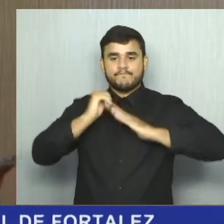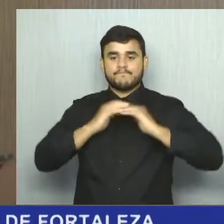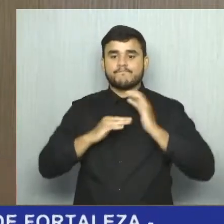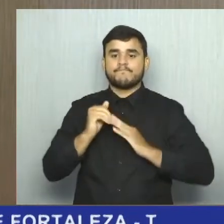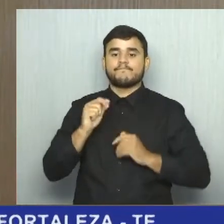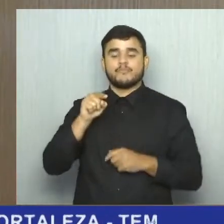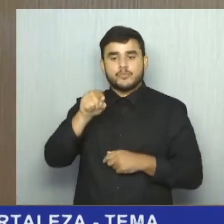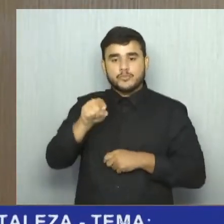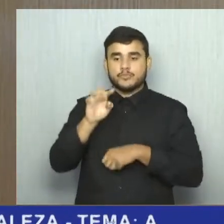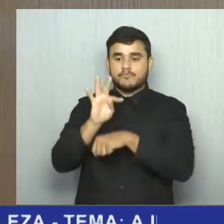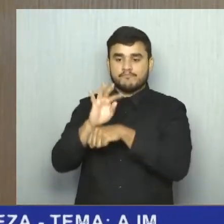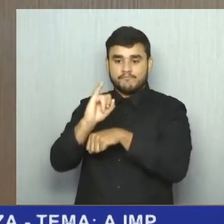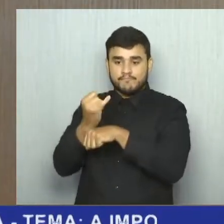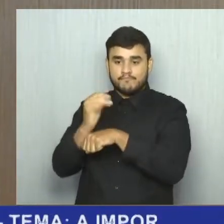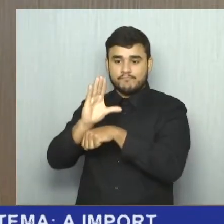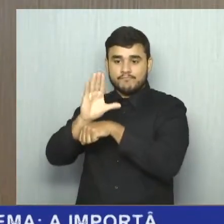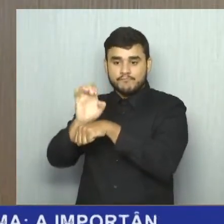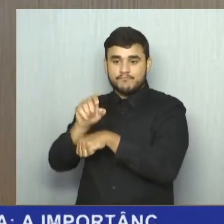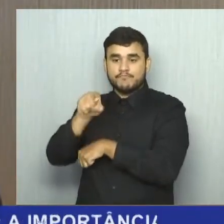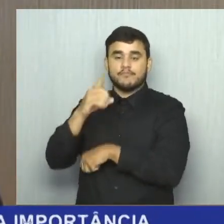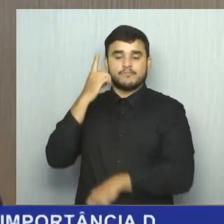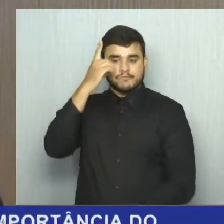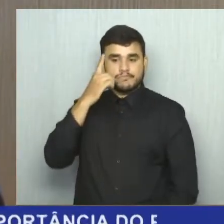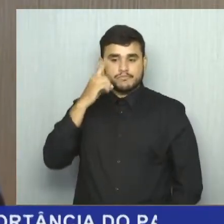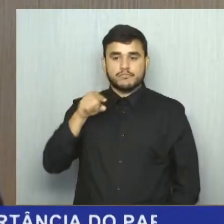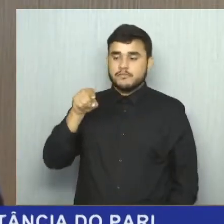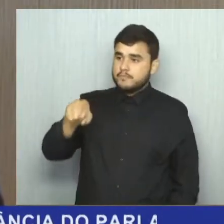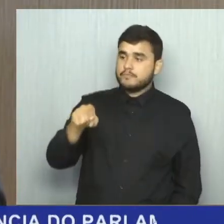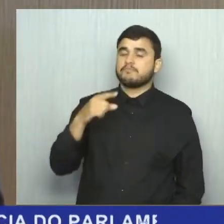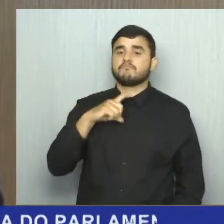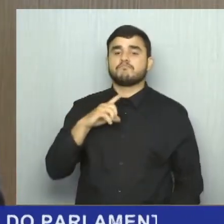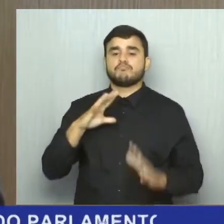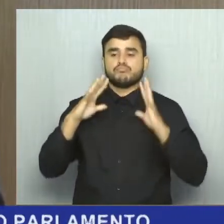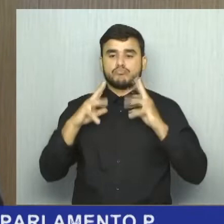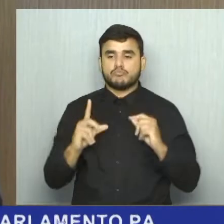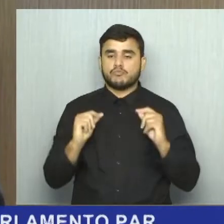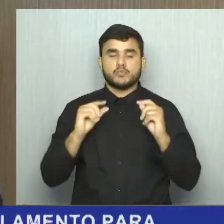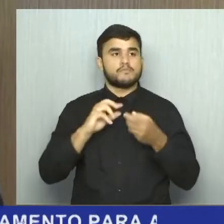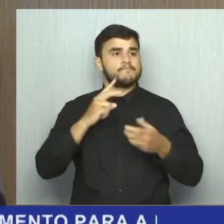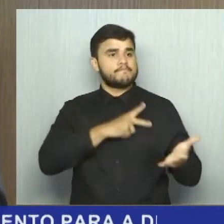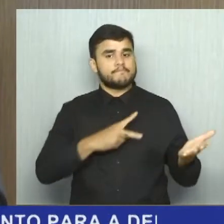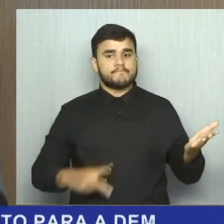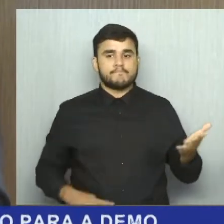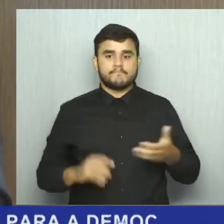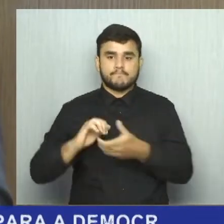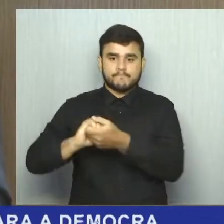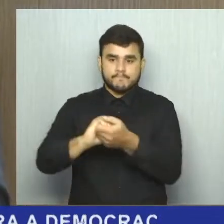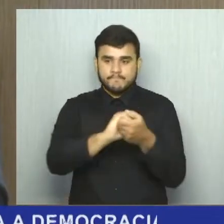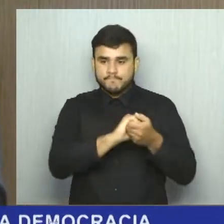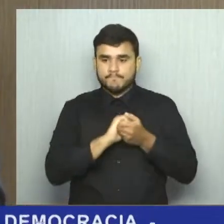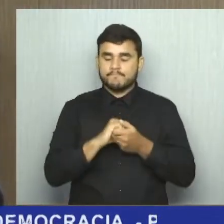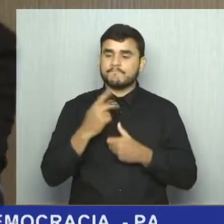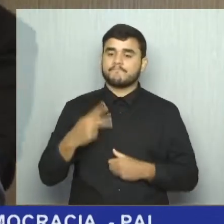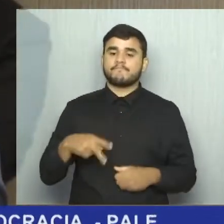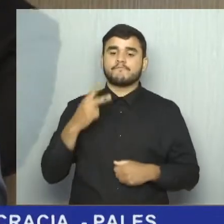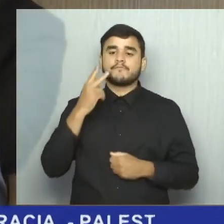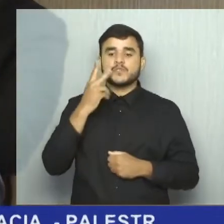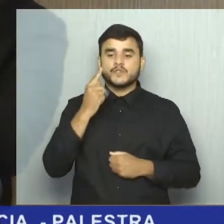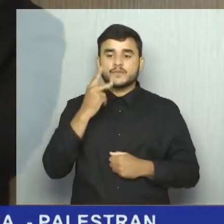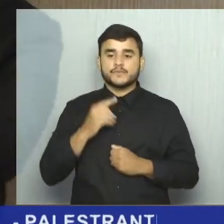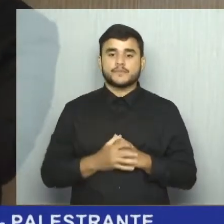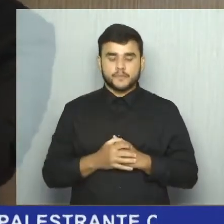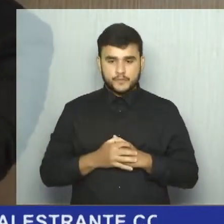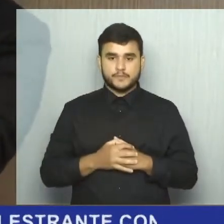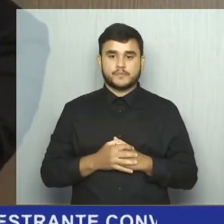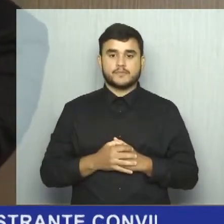Ceará, o qualificadíssimo desembargador. E nele cumprimentar todas as vereadoras e todos os vereadores da minha cidade, destacá-lo entre